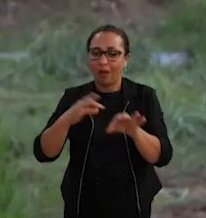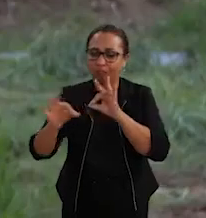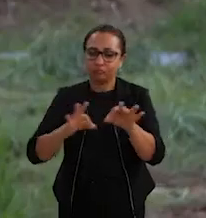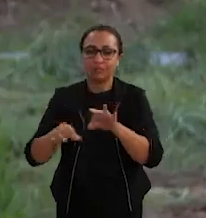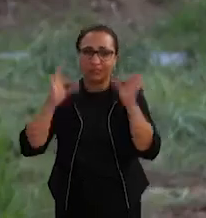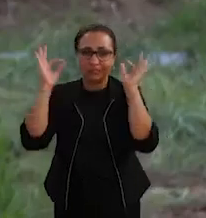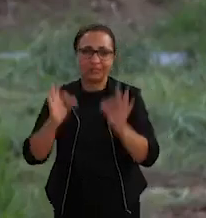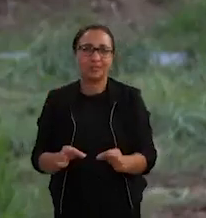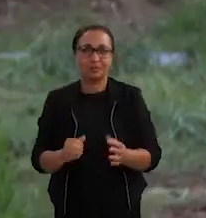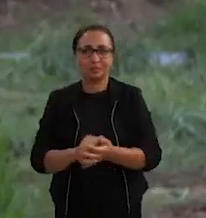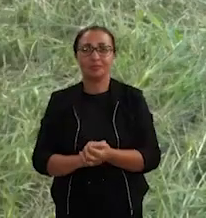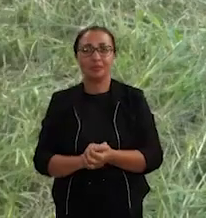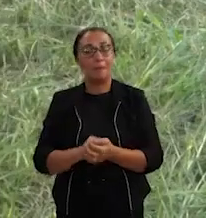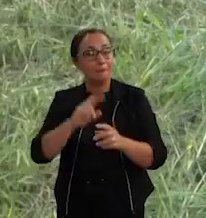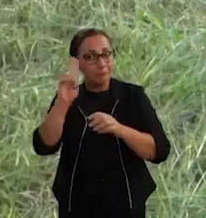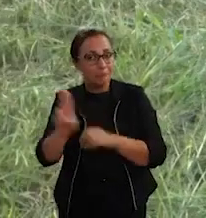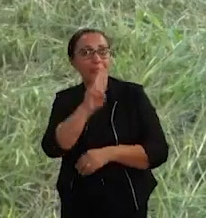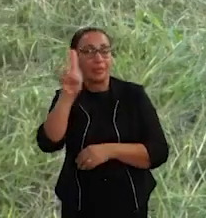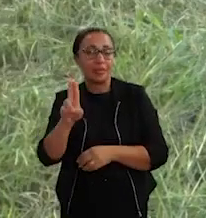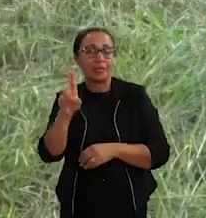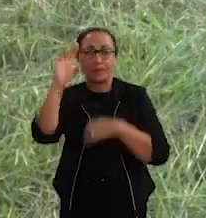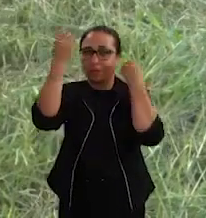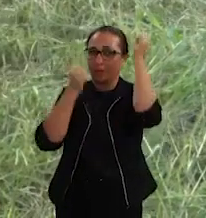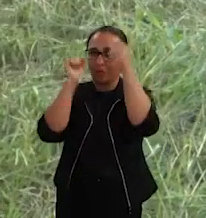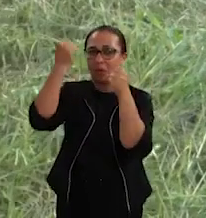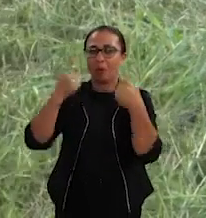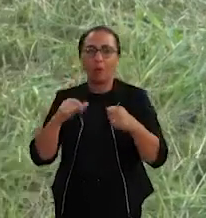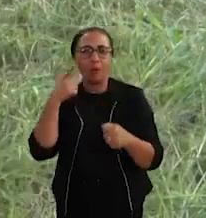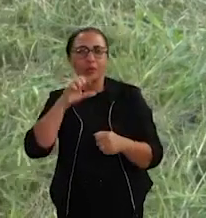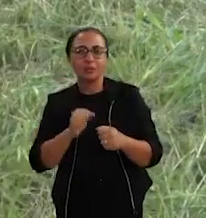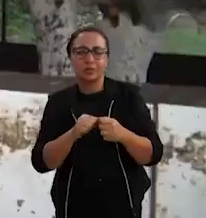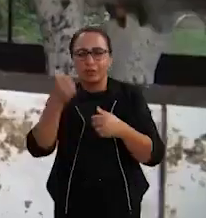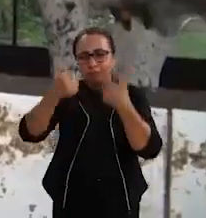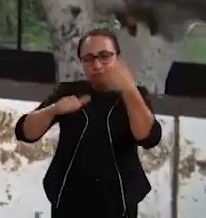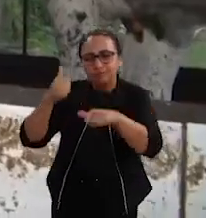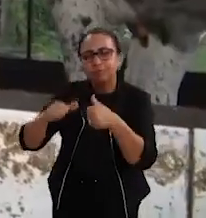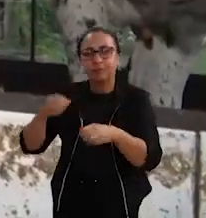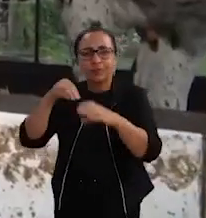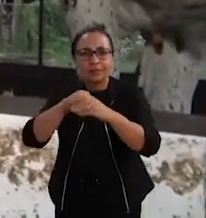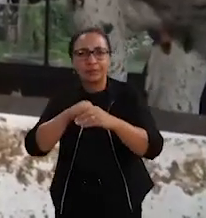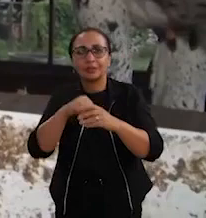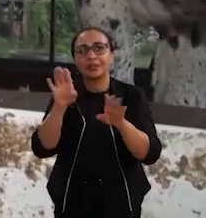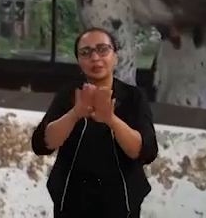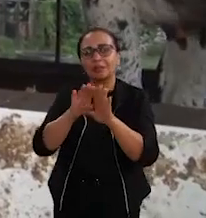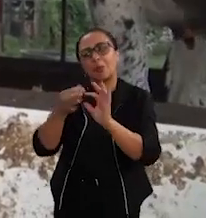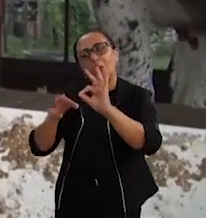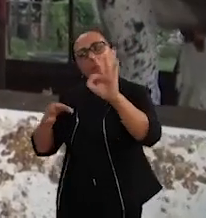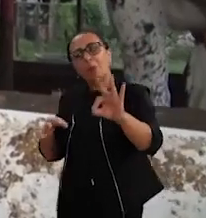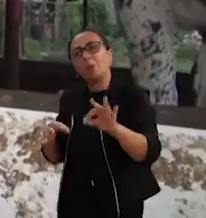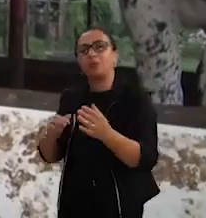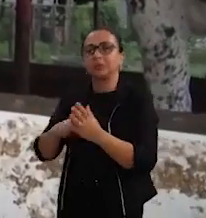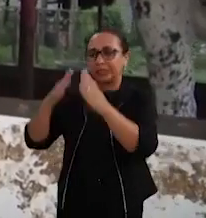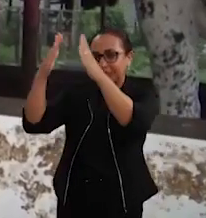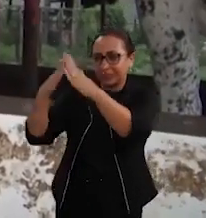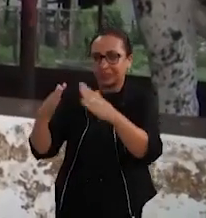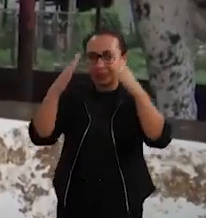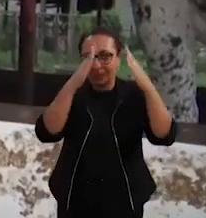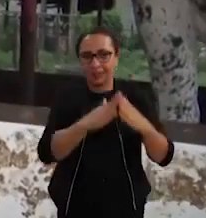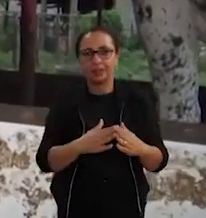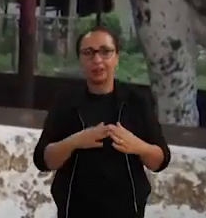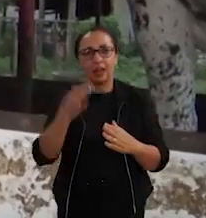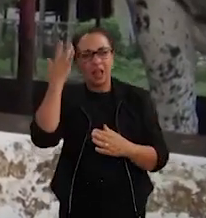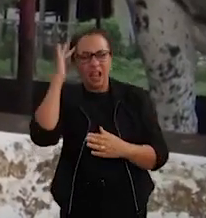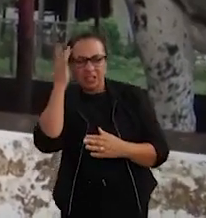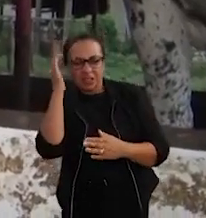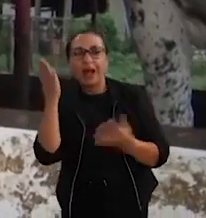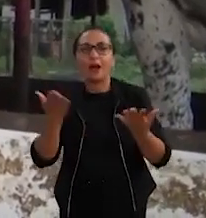sendo manejado de forma correta. Com o uso do aparelho, nós conseguimos avaliar a temperatura dentro e fora do galpão, assim como a umidade. E assim,